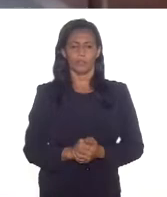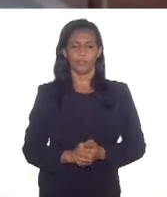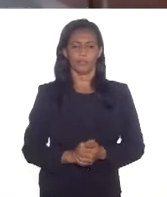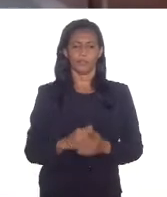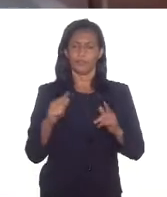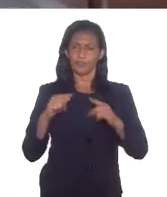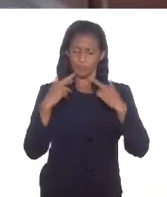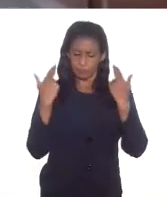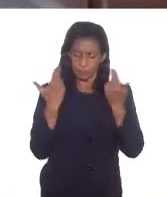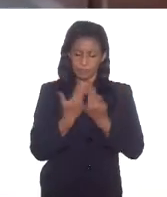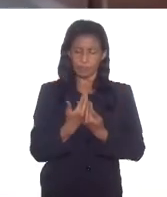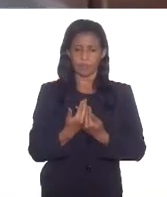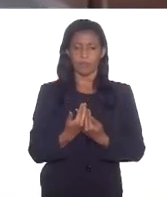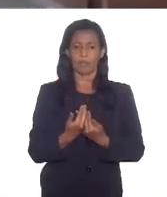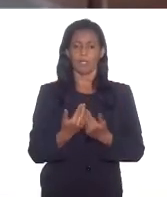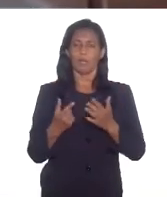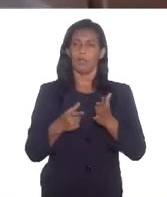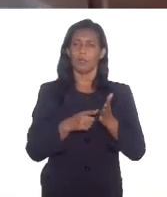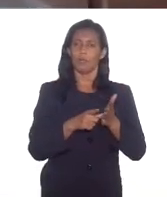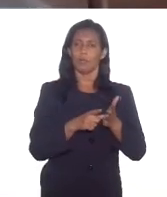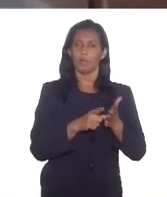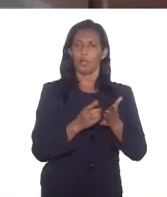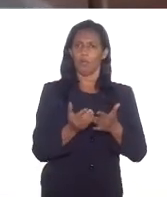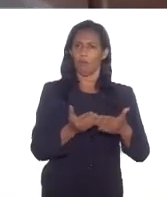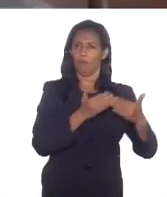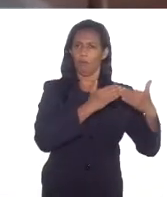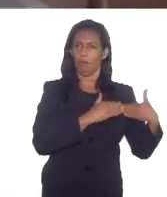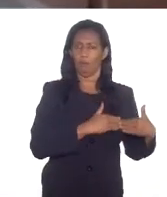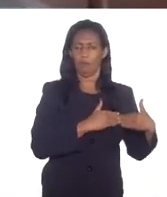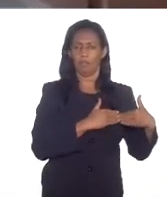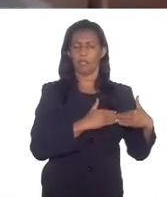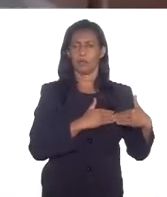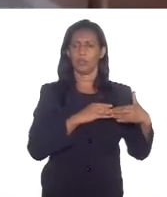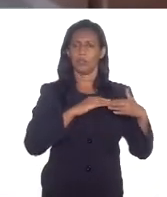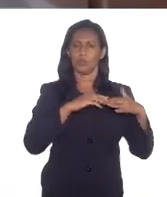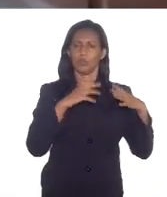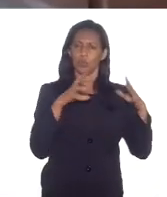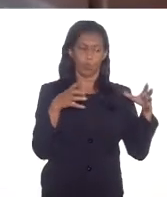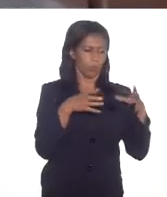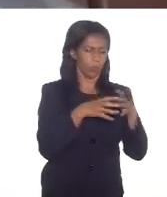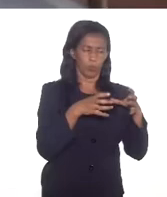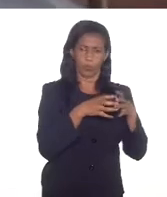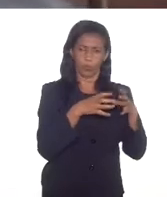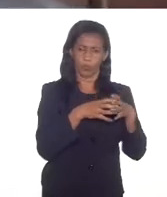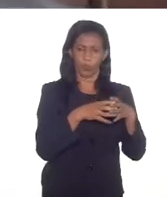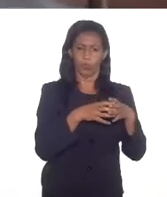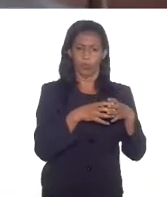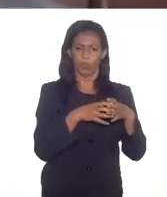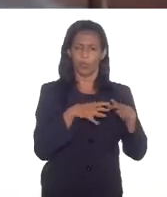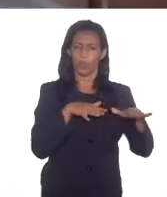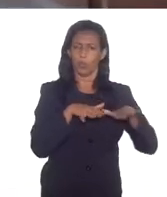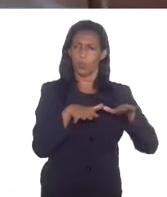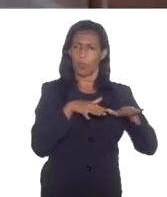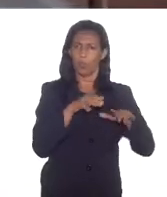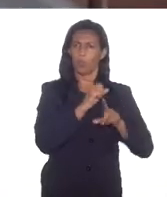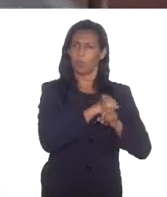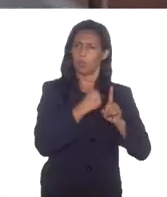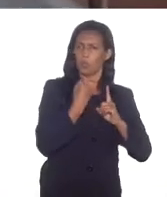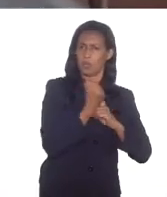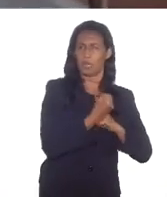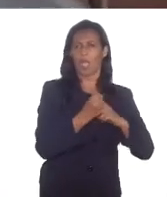audiência ela foi antecedida por uma reunião com uma série de coletivos e de movimentos